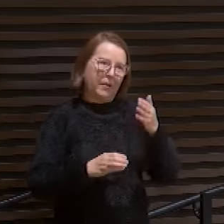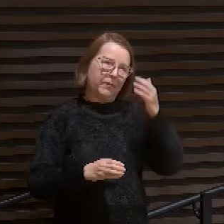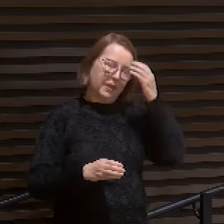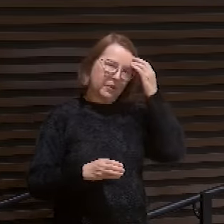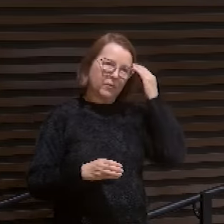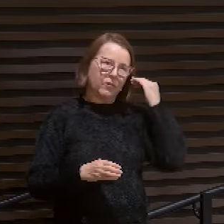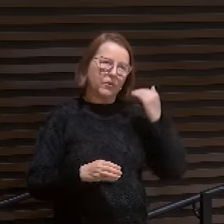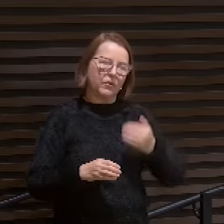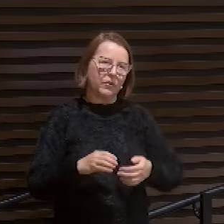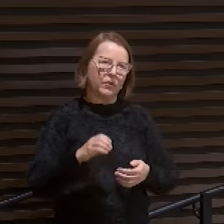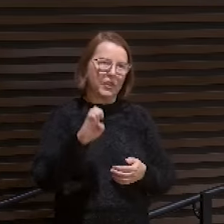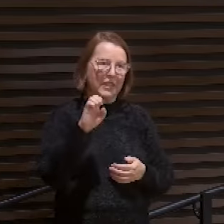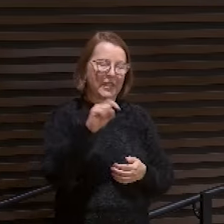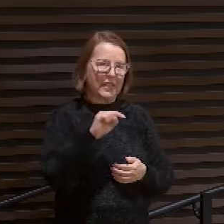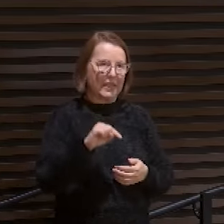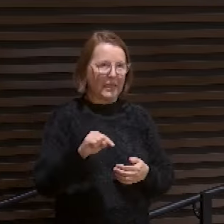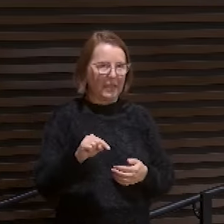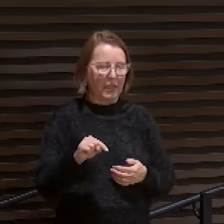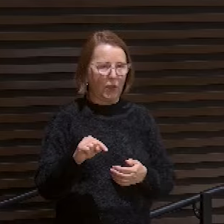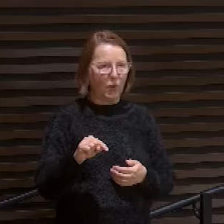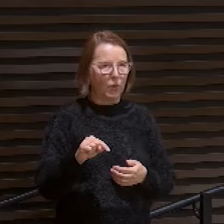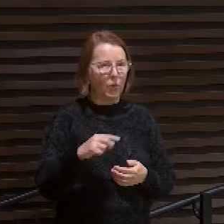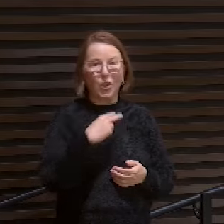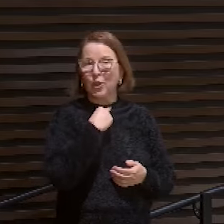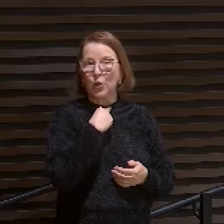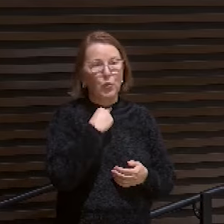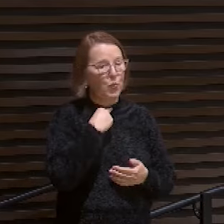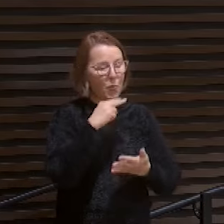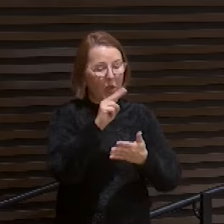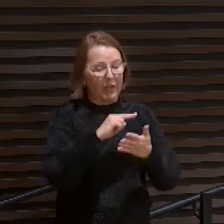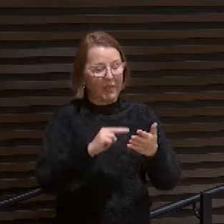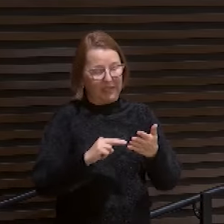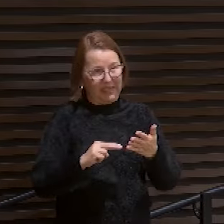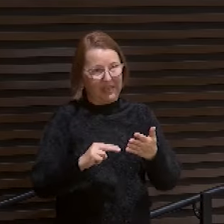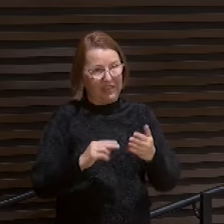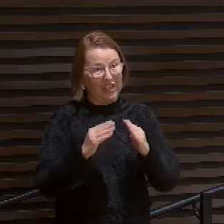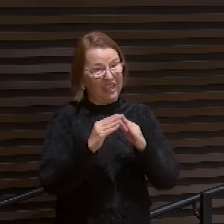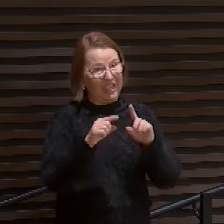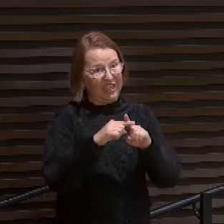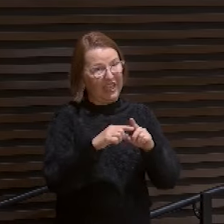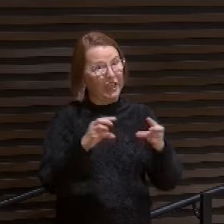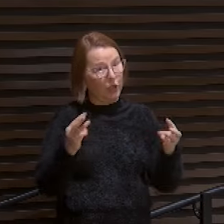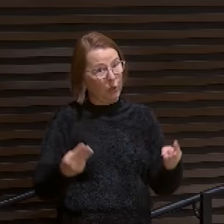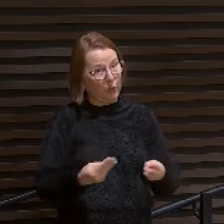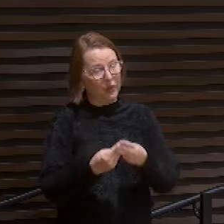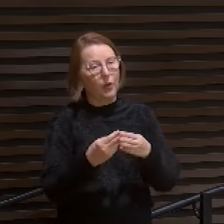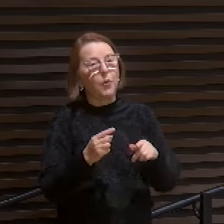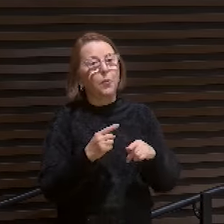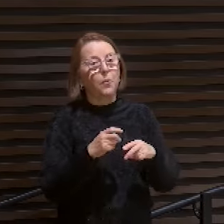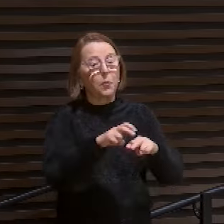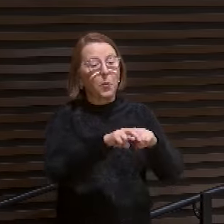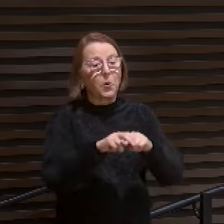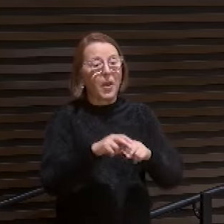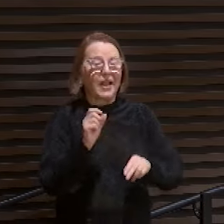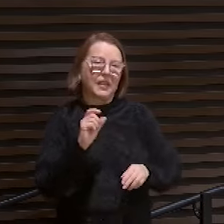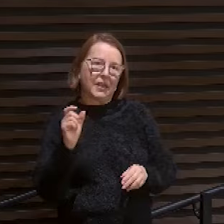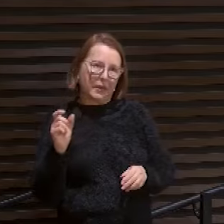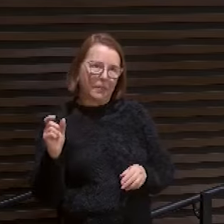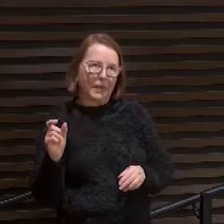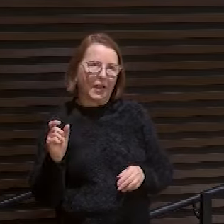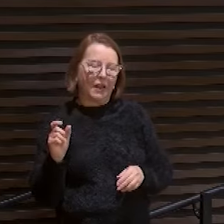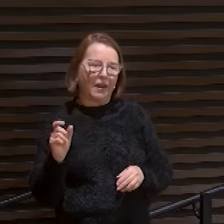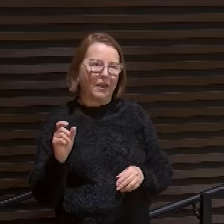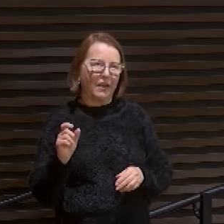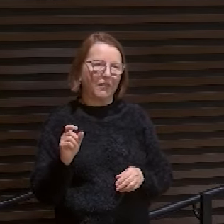nome, porque eles estão falando palavras pesadas, palavras torpes na língua